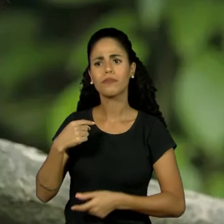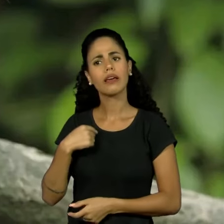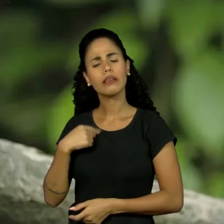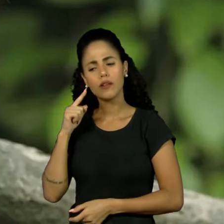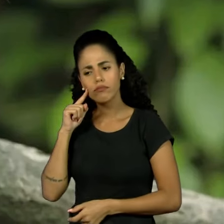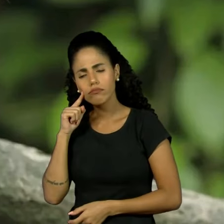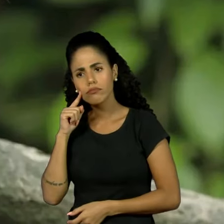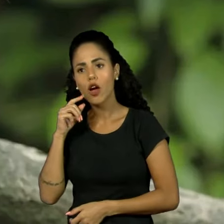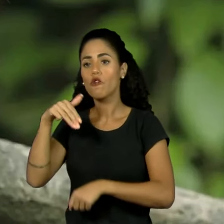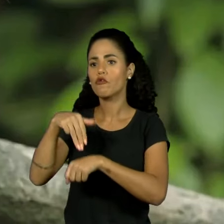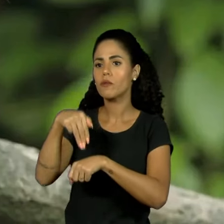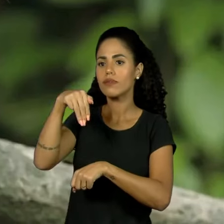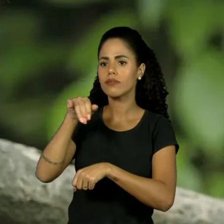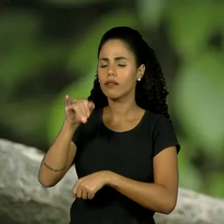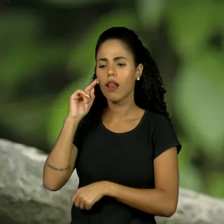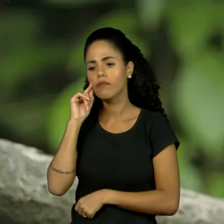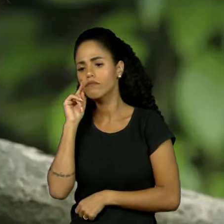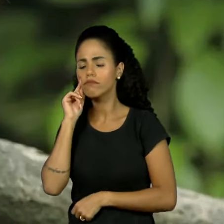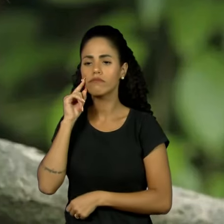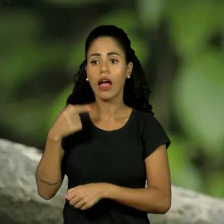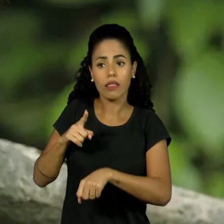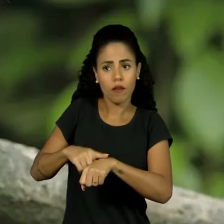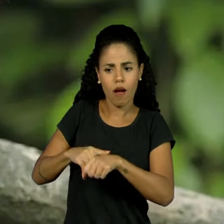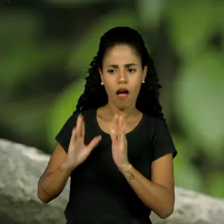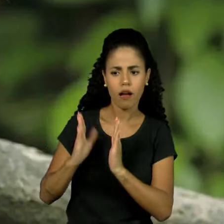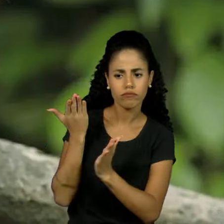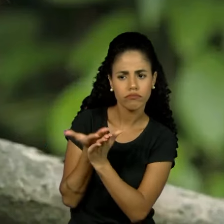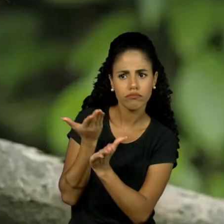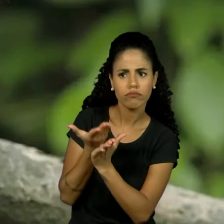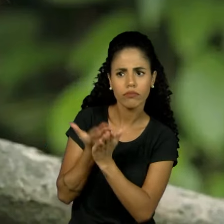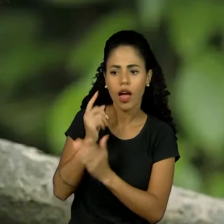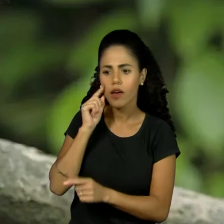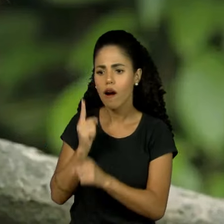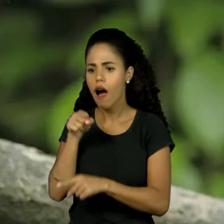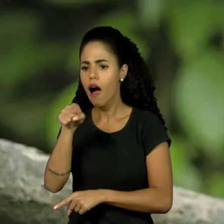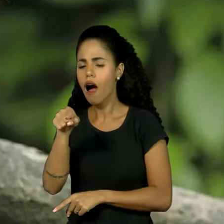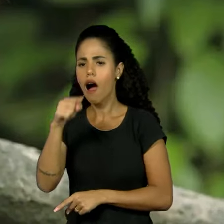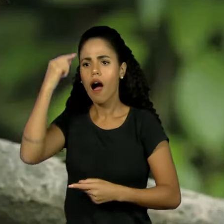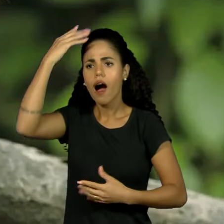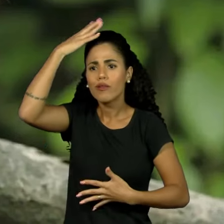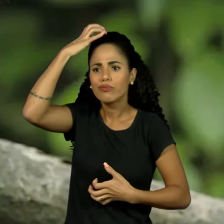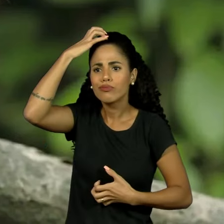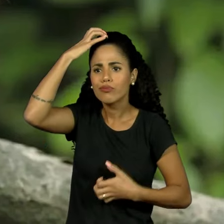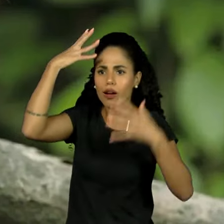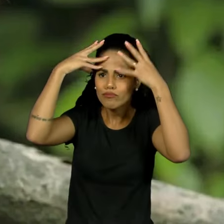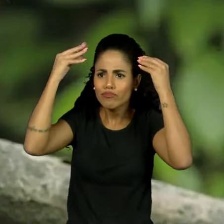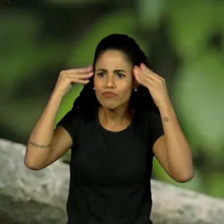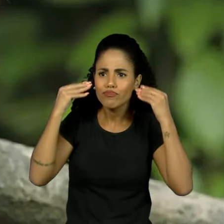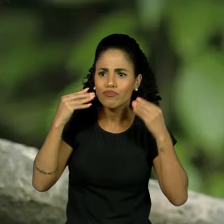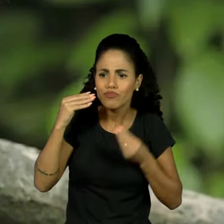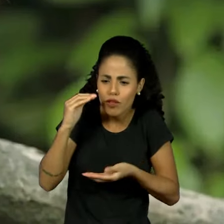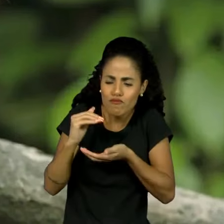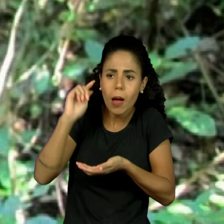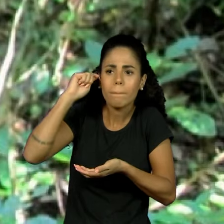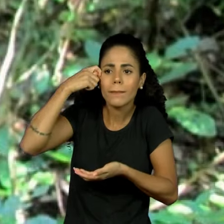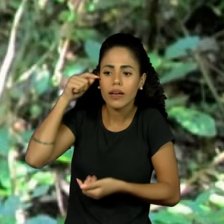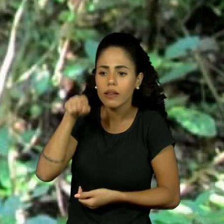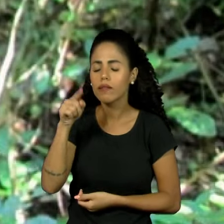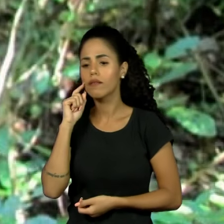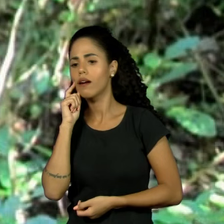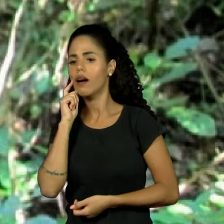o mestrado no IP, eu me envolvi com o mico-leão preto, que é a espécie que tem um